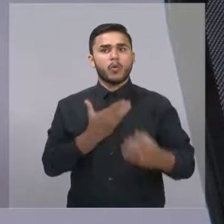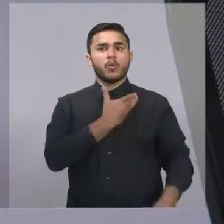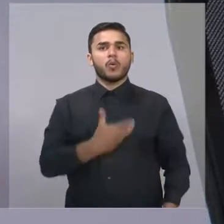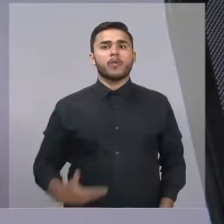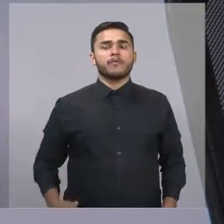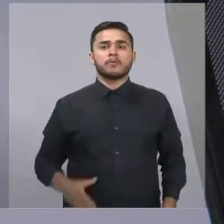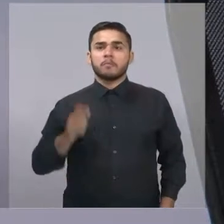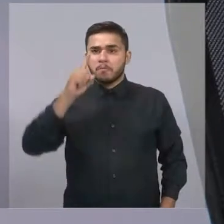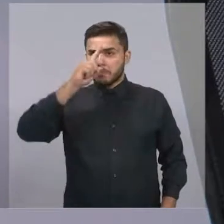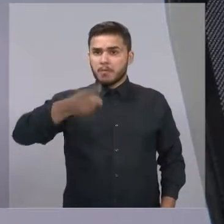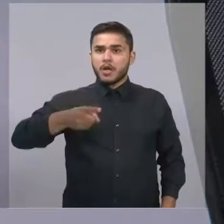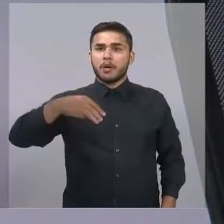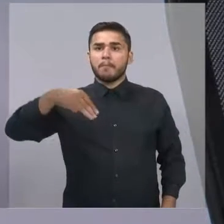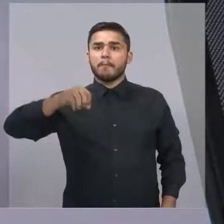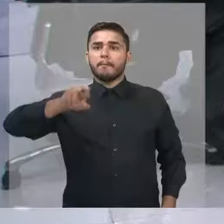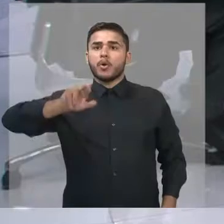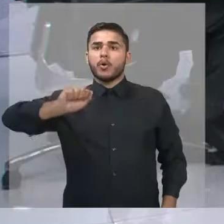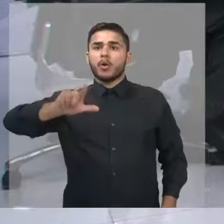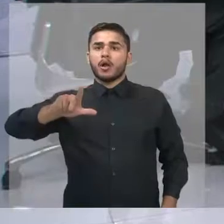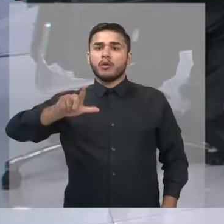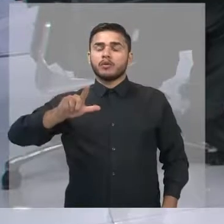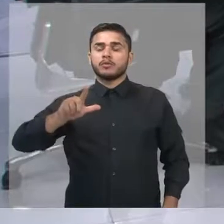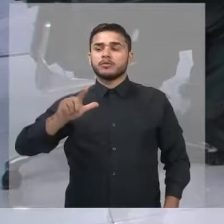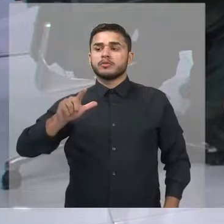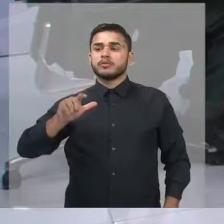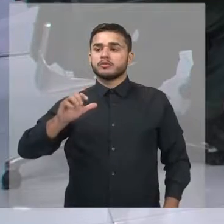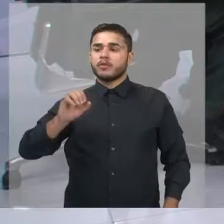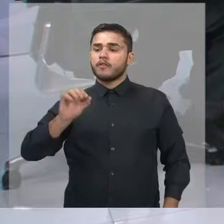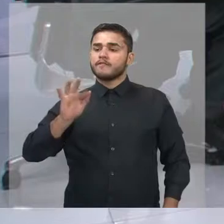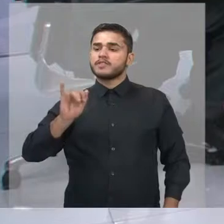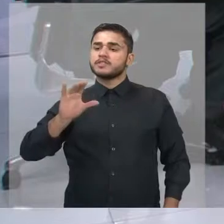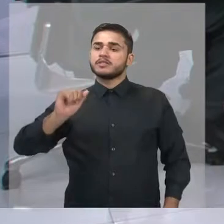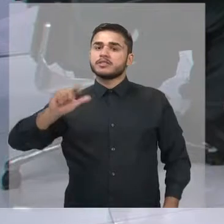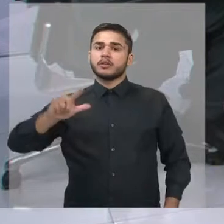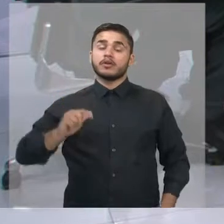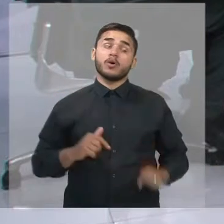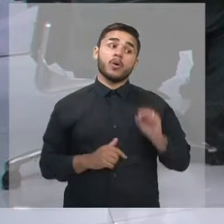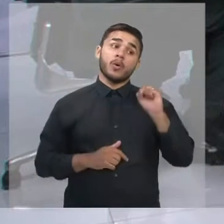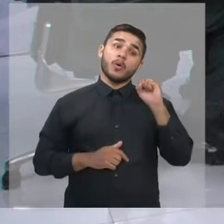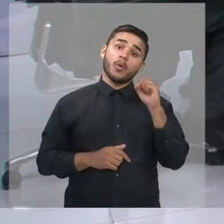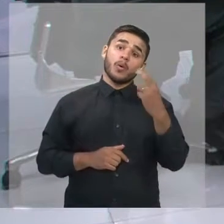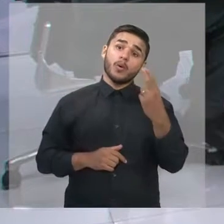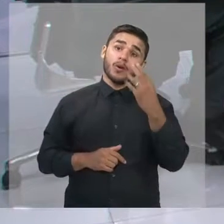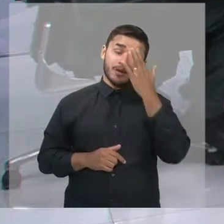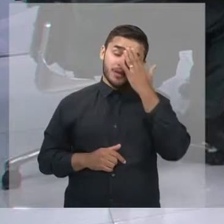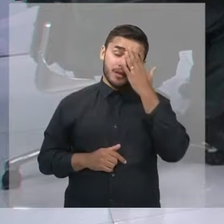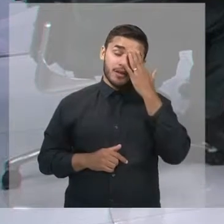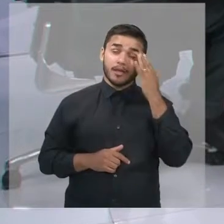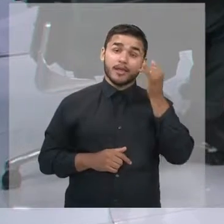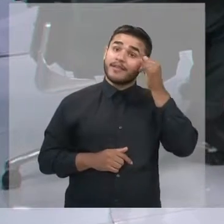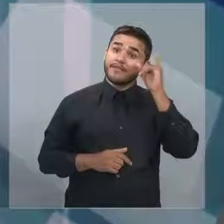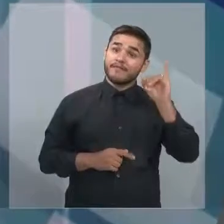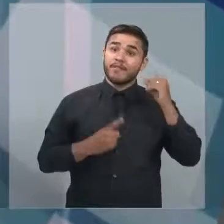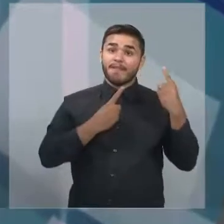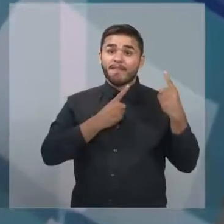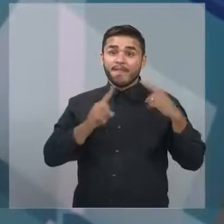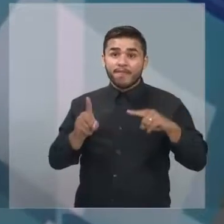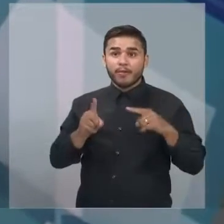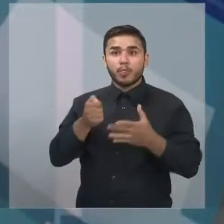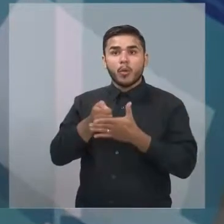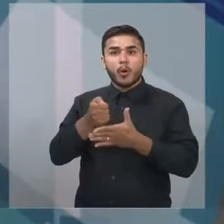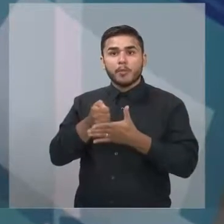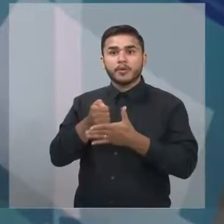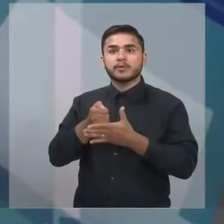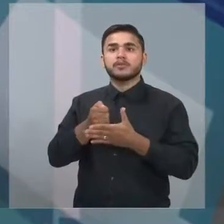Ou, como prefere o professor Rui, ou é tentando impedir a construção de uma moral oficial que se quer